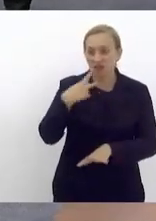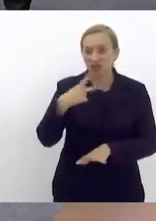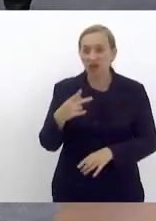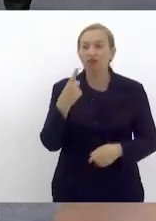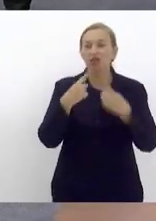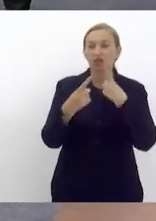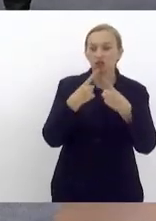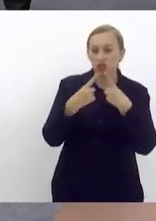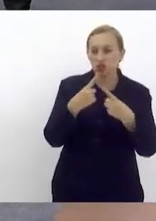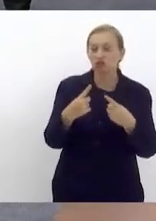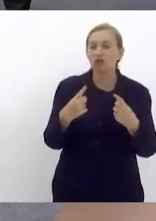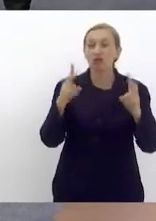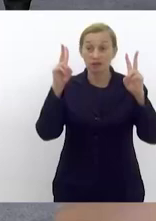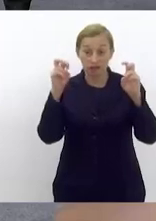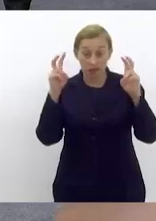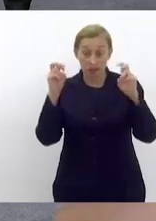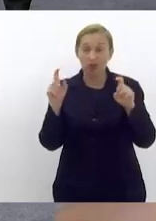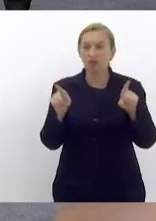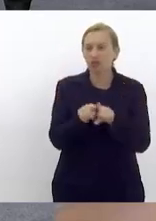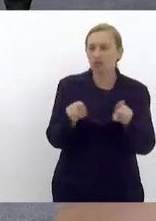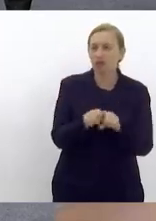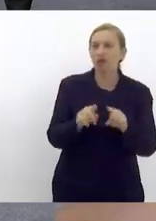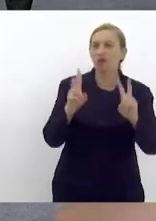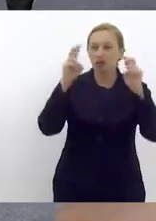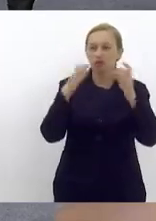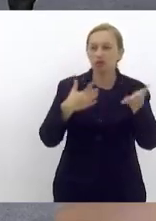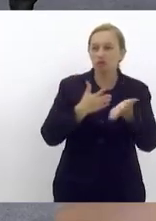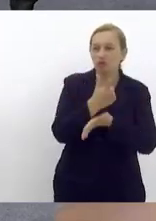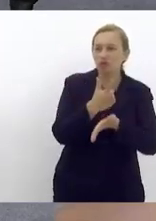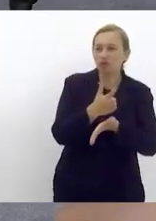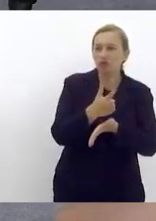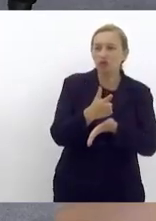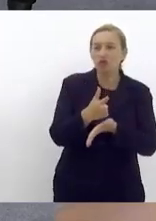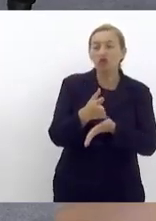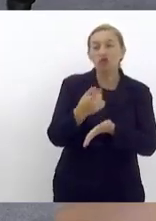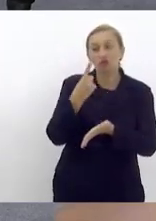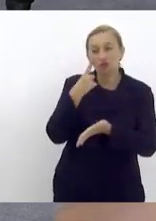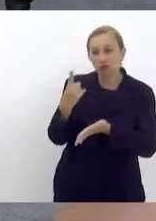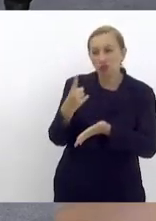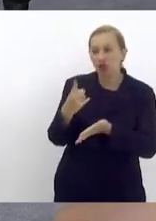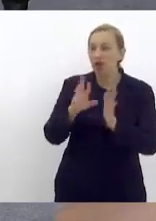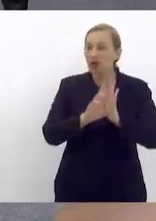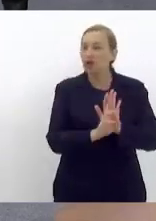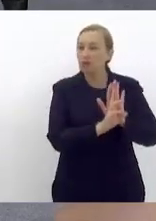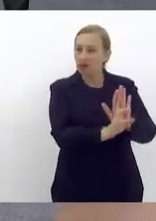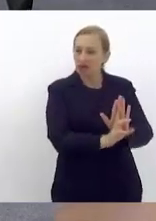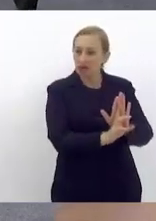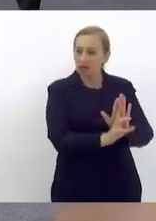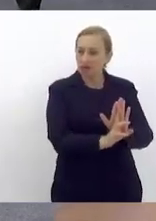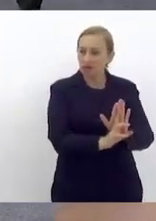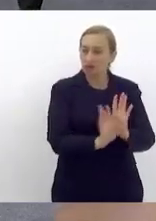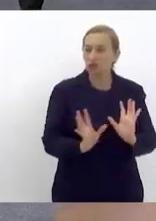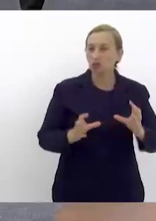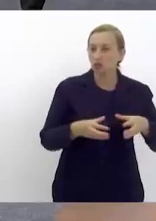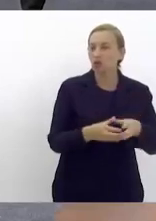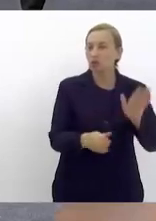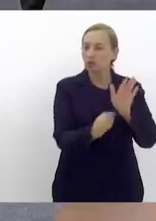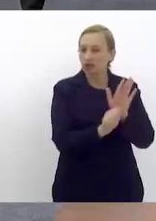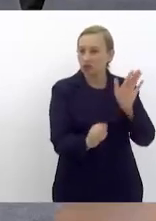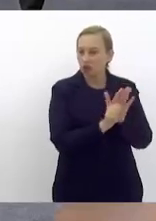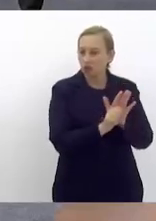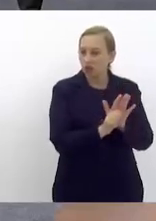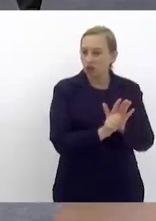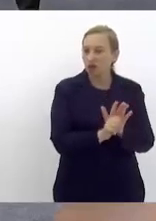dessa relevância, como a matéria aprovada, escutar que representantes da bancada da droga aqui na Assembleia